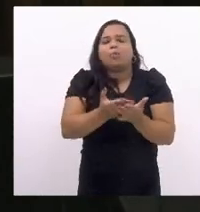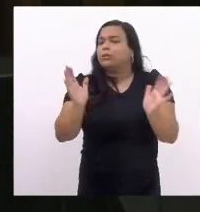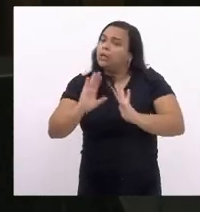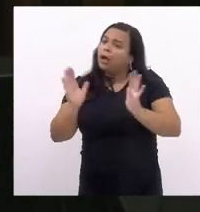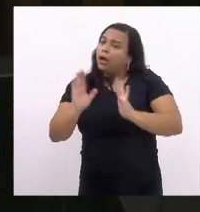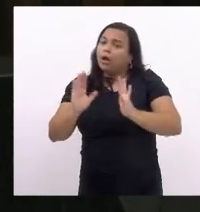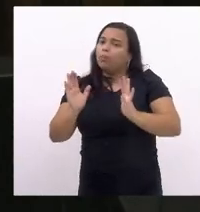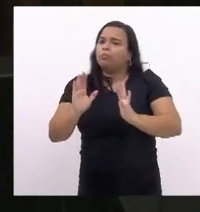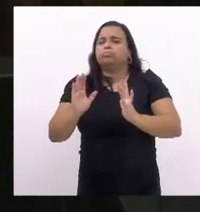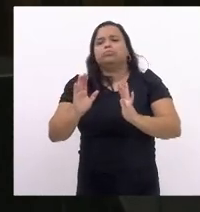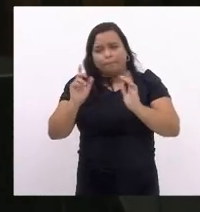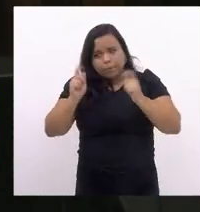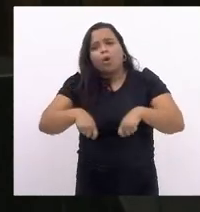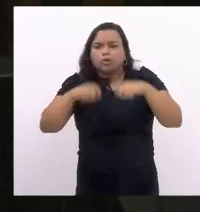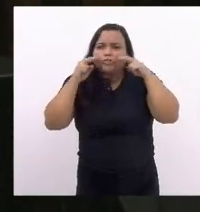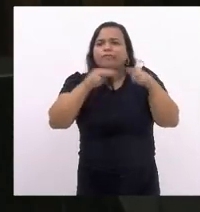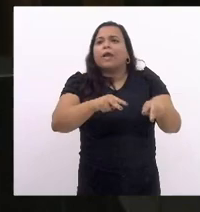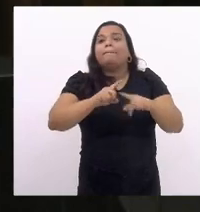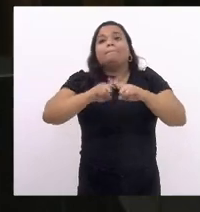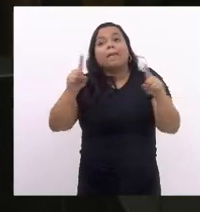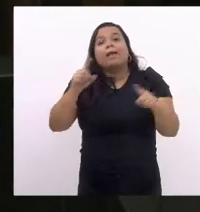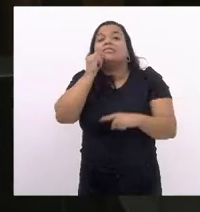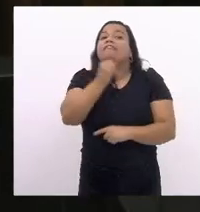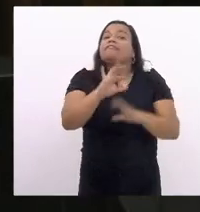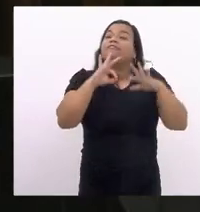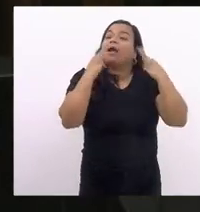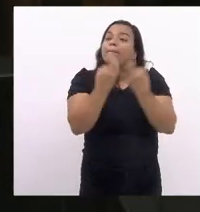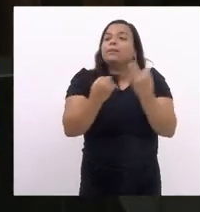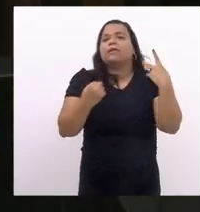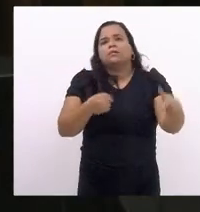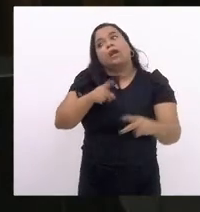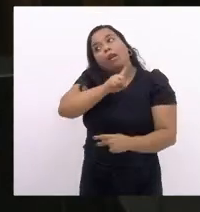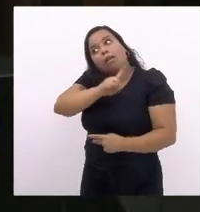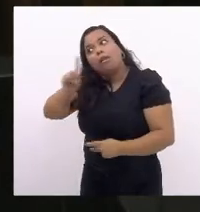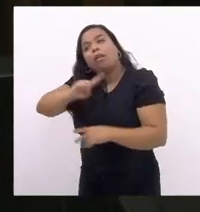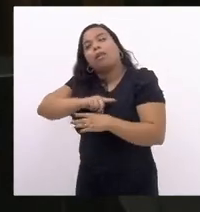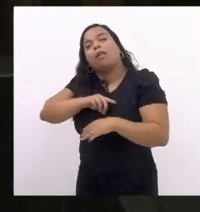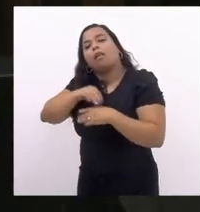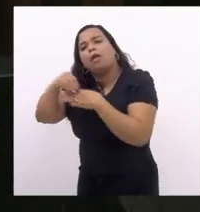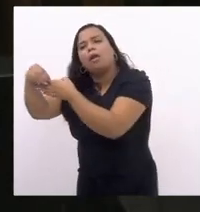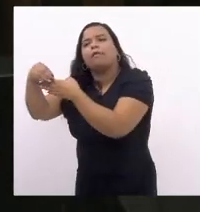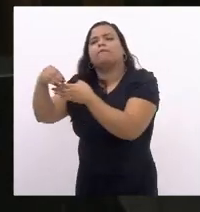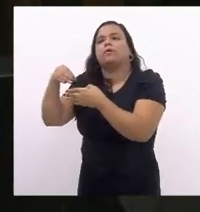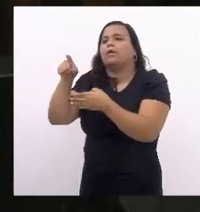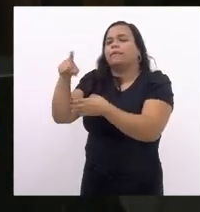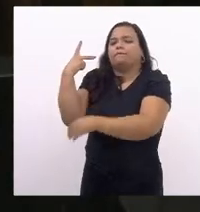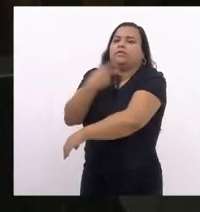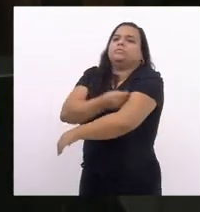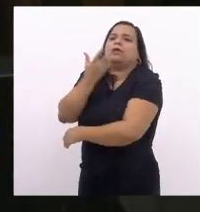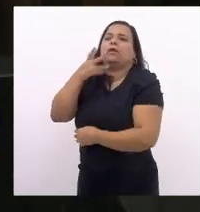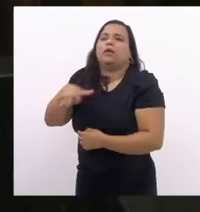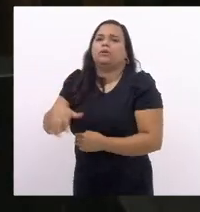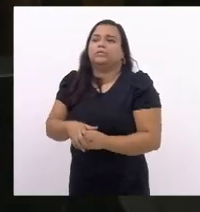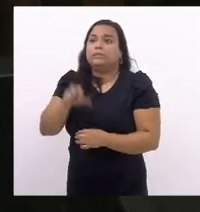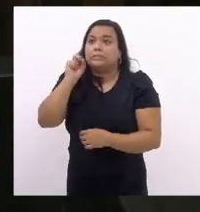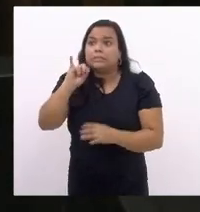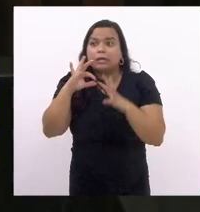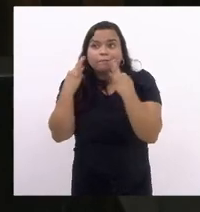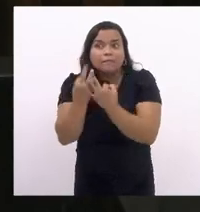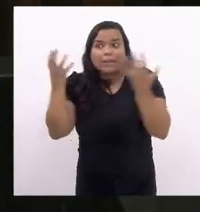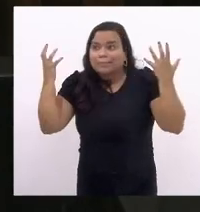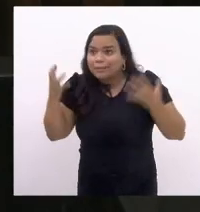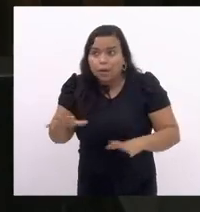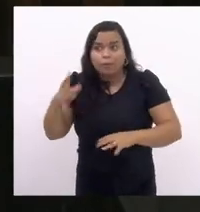seja notificada. Seja notificada para quê? Para vacinar a sua criança. Ah, mas se a família não quiser